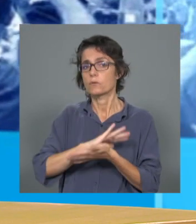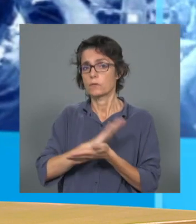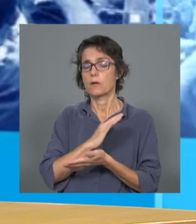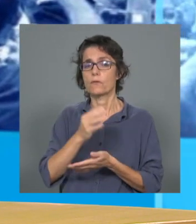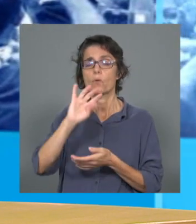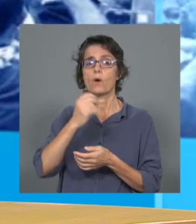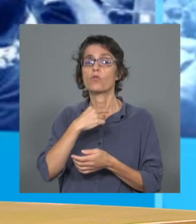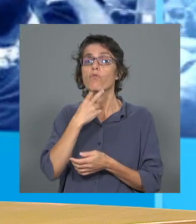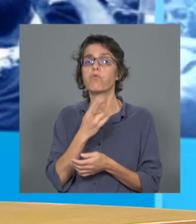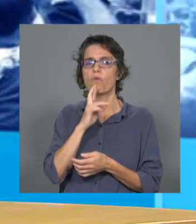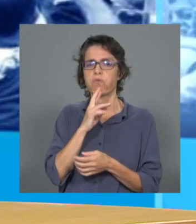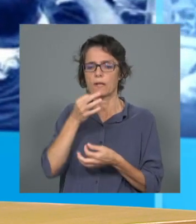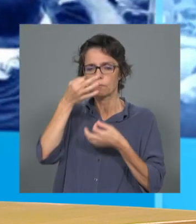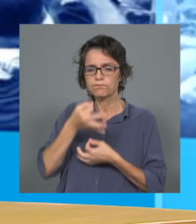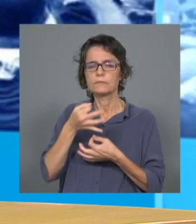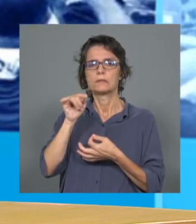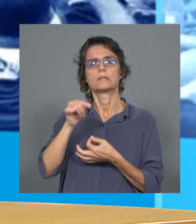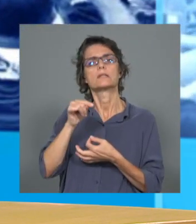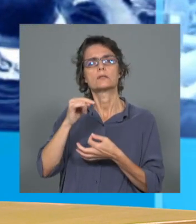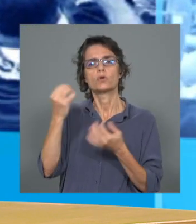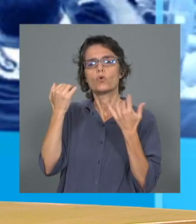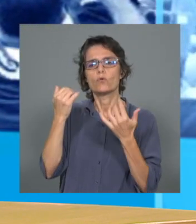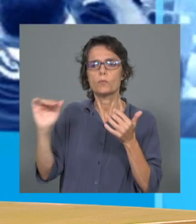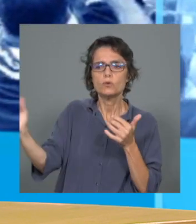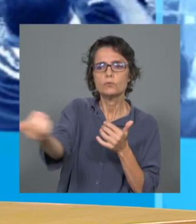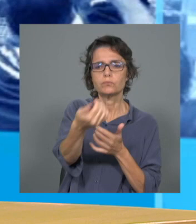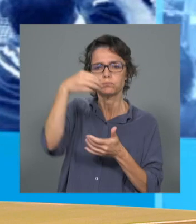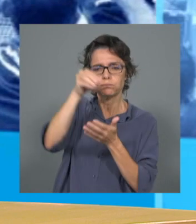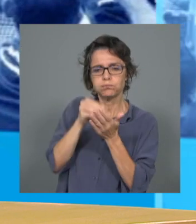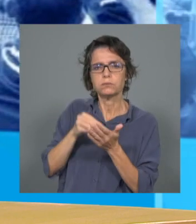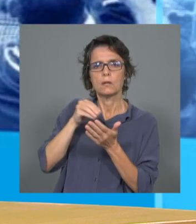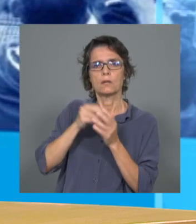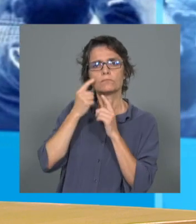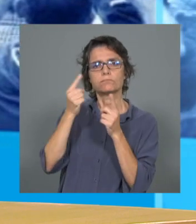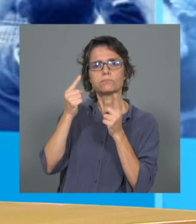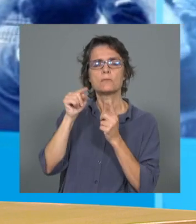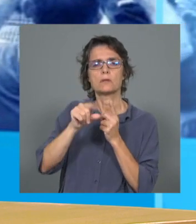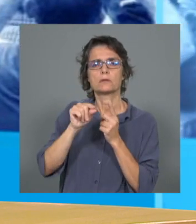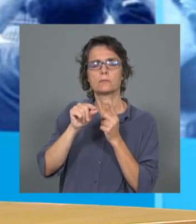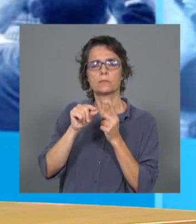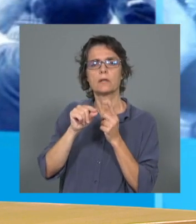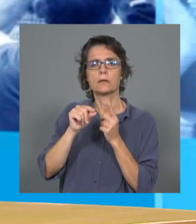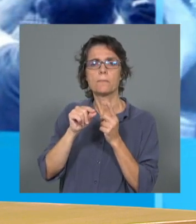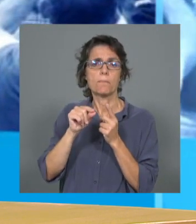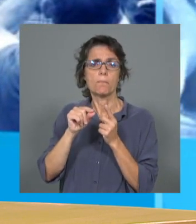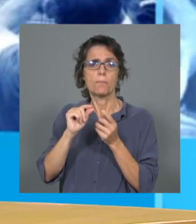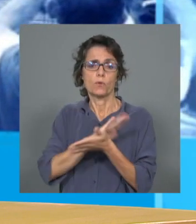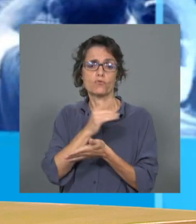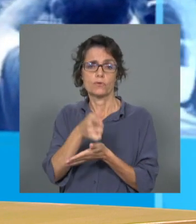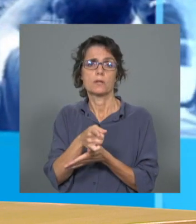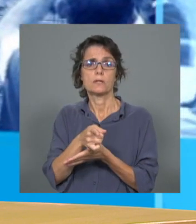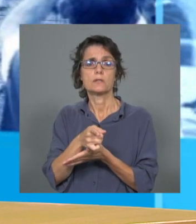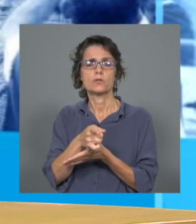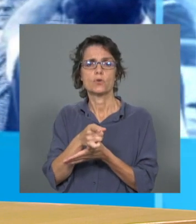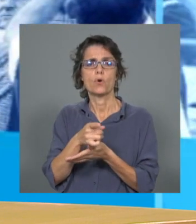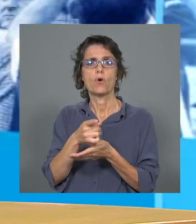como a Voz da Fátima, como um repositório de todos os acontecimentos que ali ocorriam, é, de facto, um